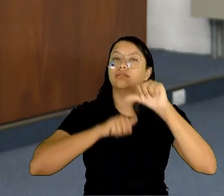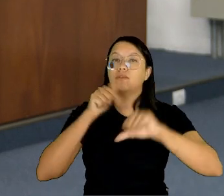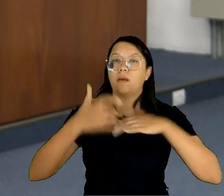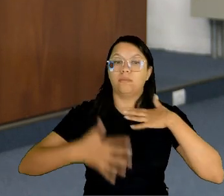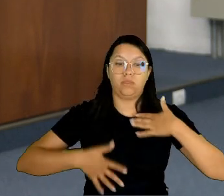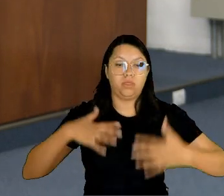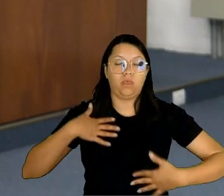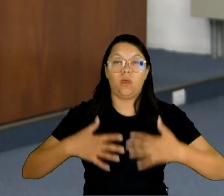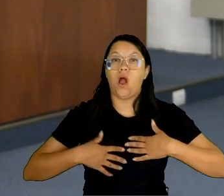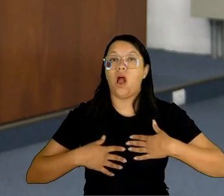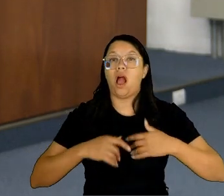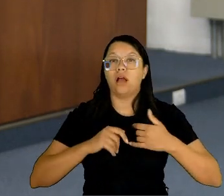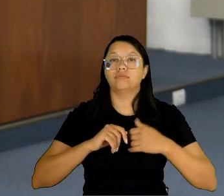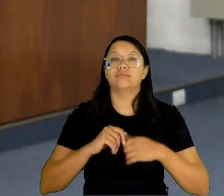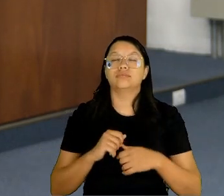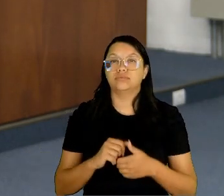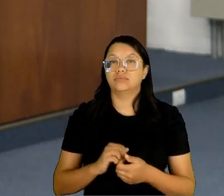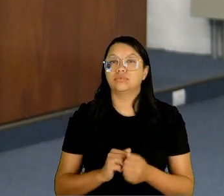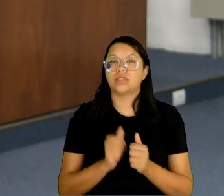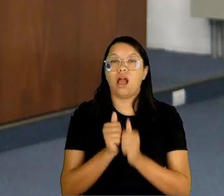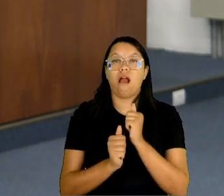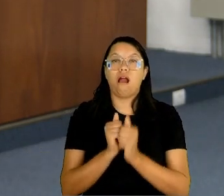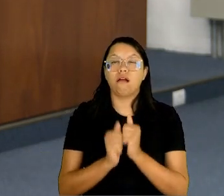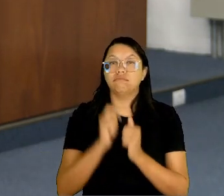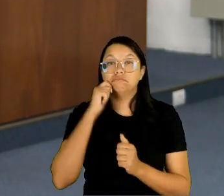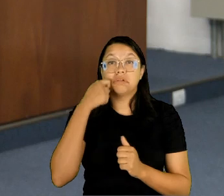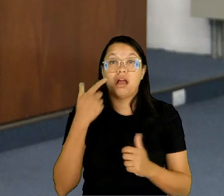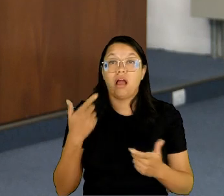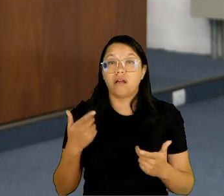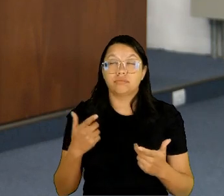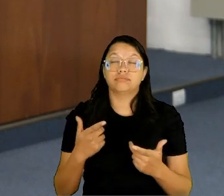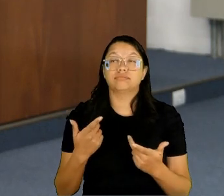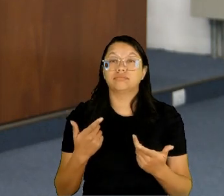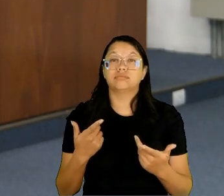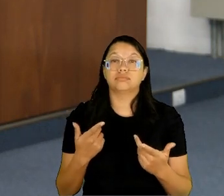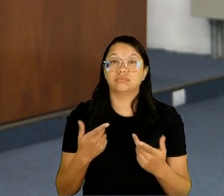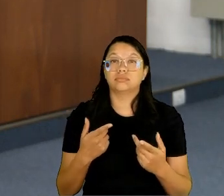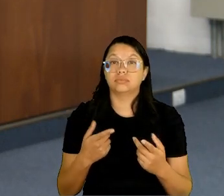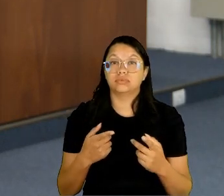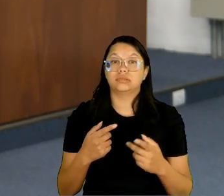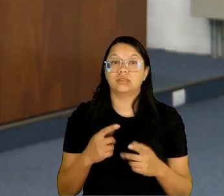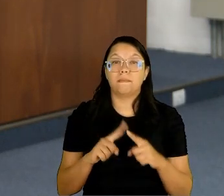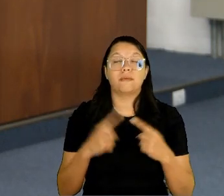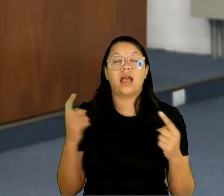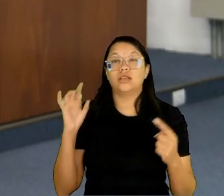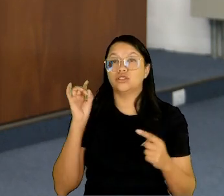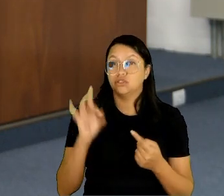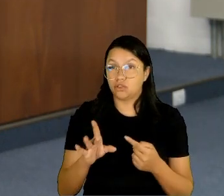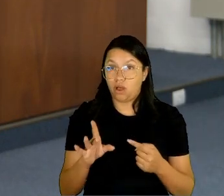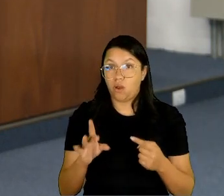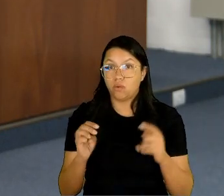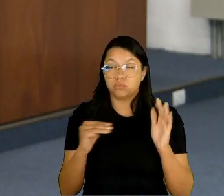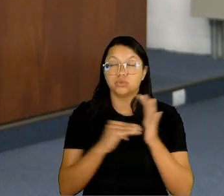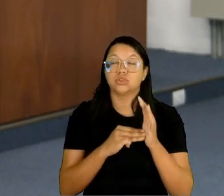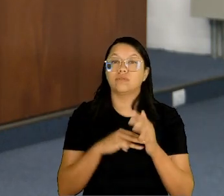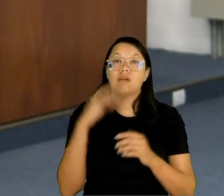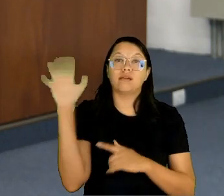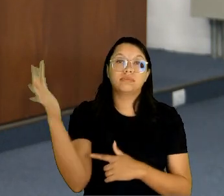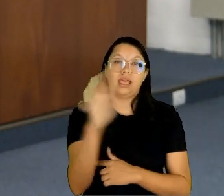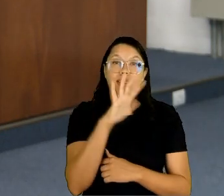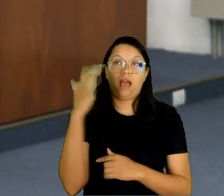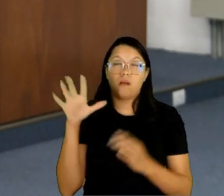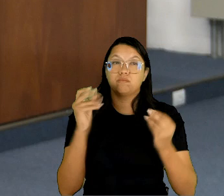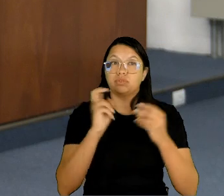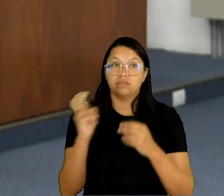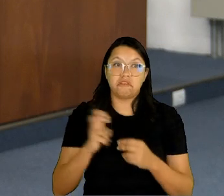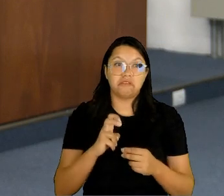do nosso organismo. Então, arroz, pão, tudo isso é carboidrato e ocasiona também a elevação da glicose. Mas só o fator